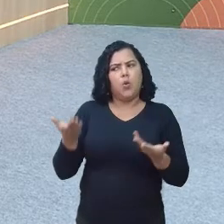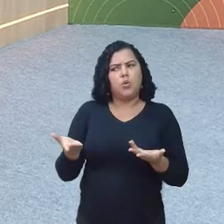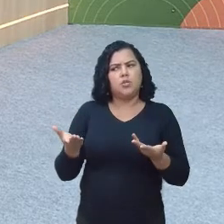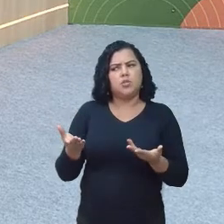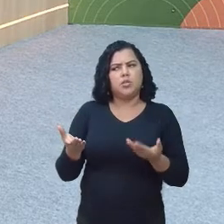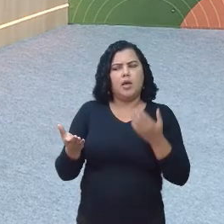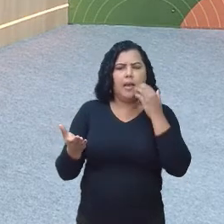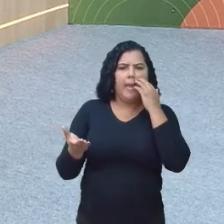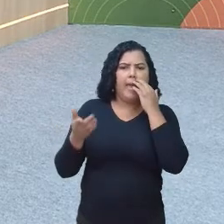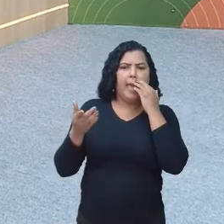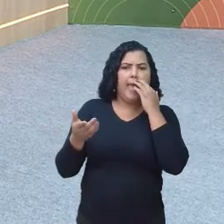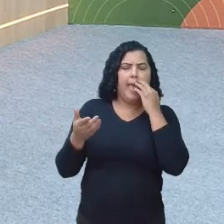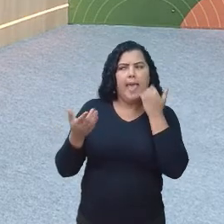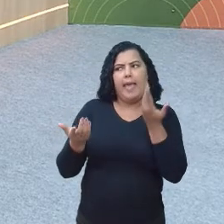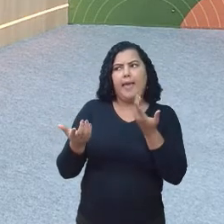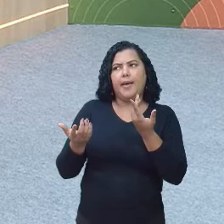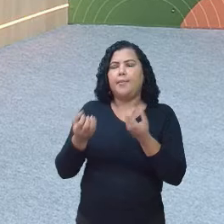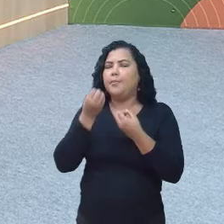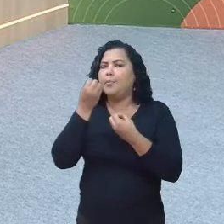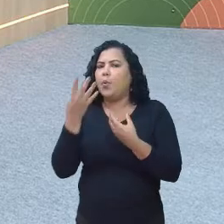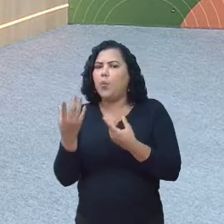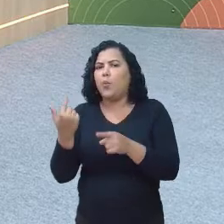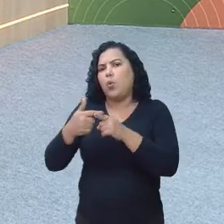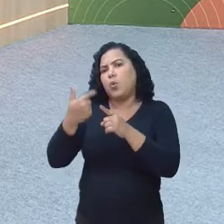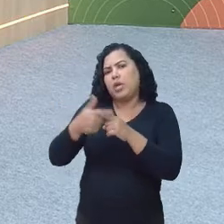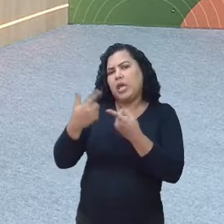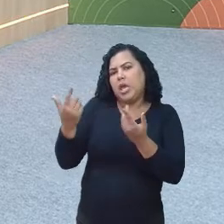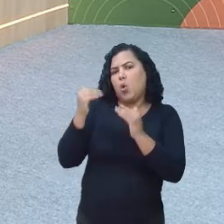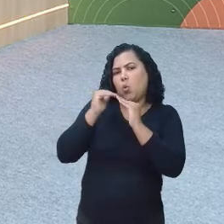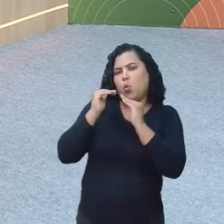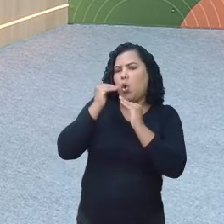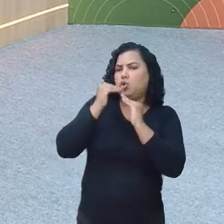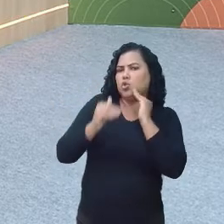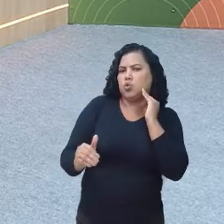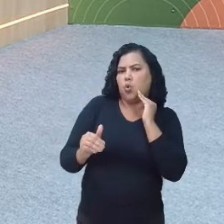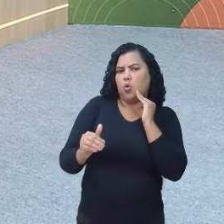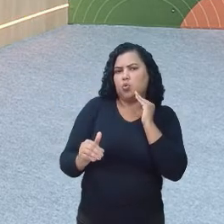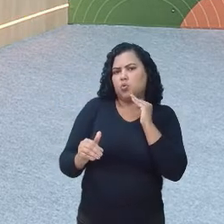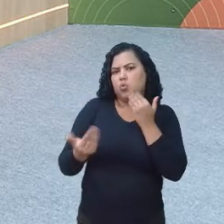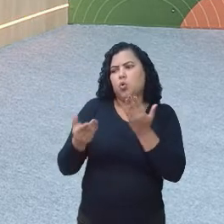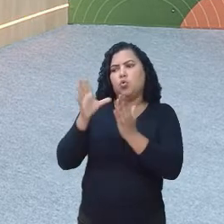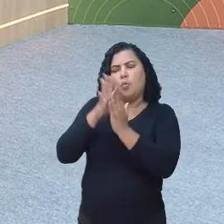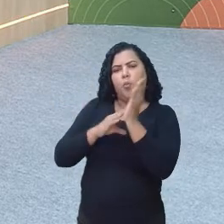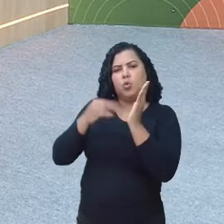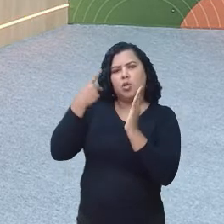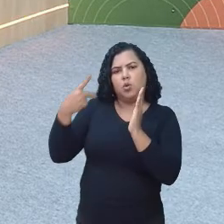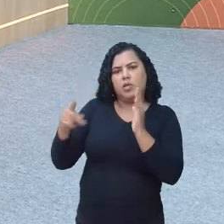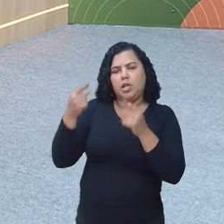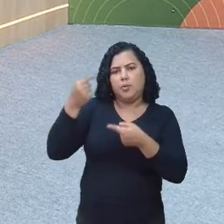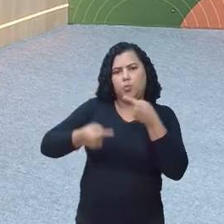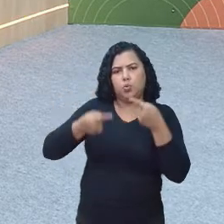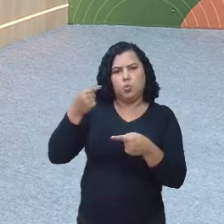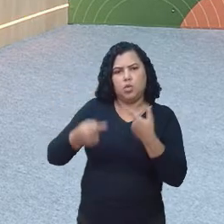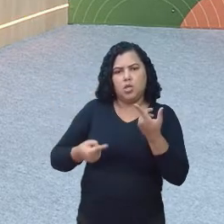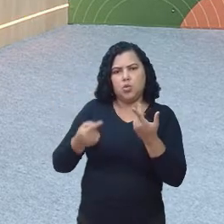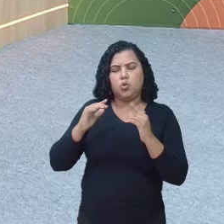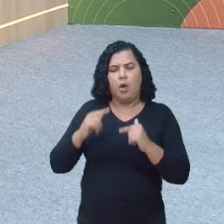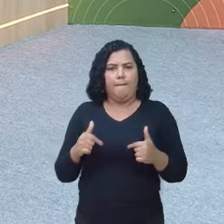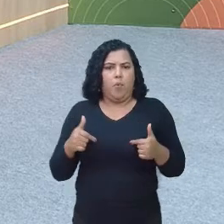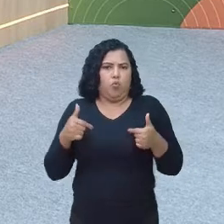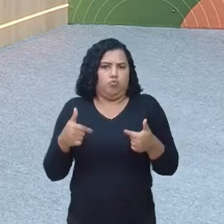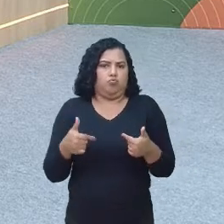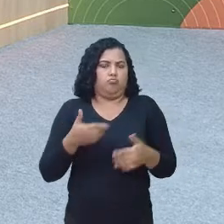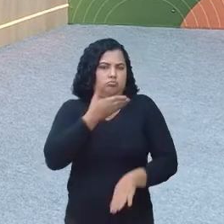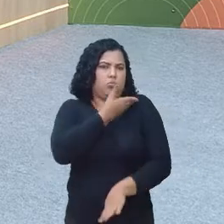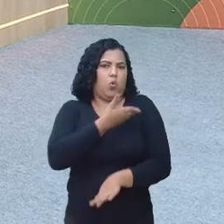ela é justificada porque ele caiu? Eu concordo ou eu discordo do seu modelo político-econômico, da sua postura, de